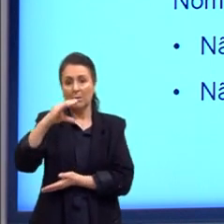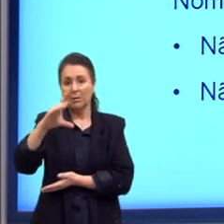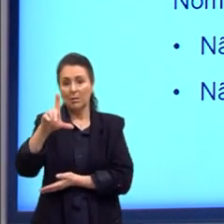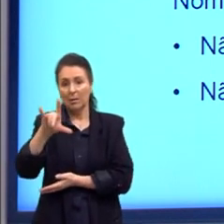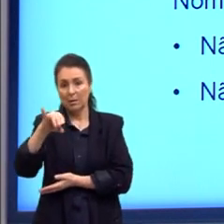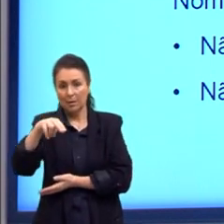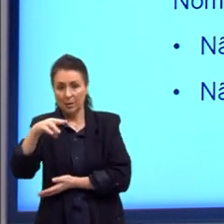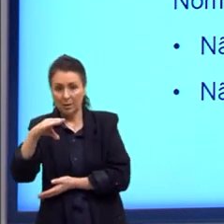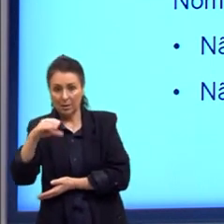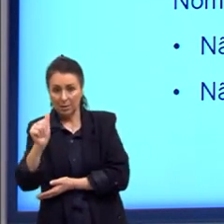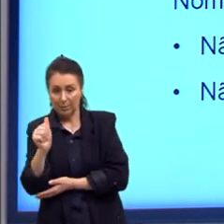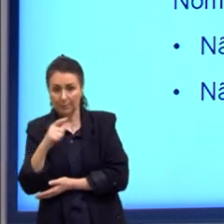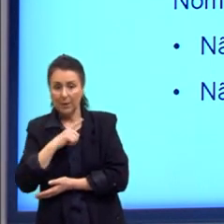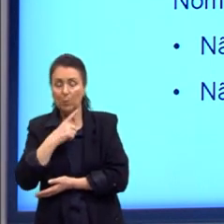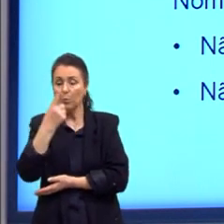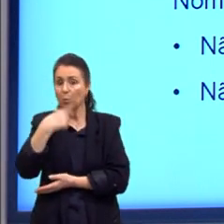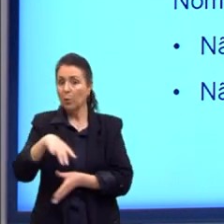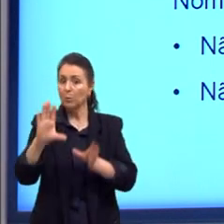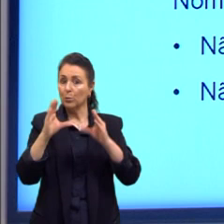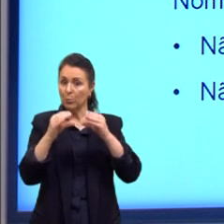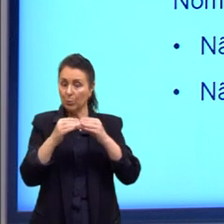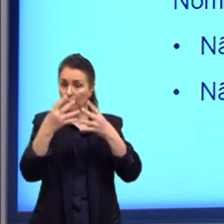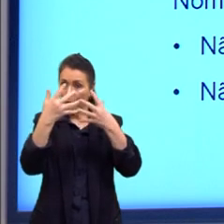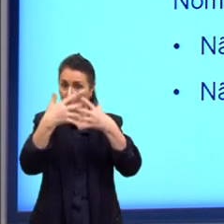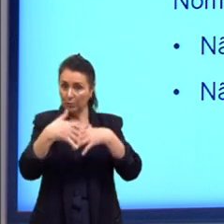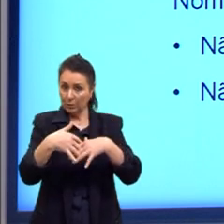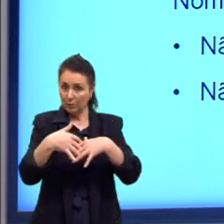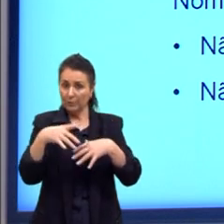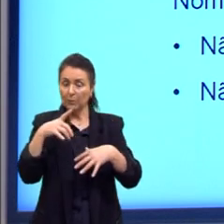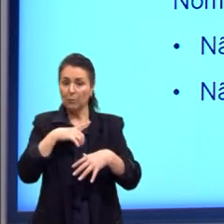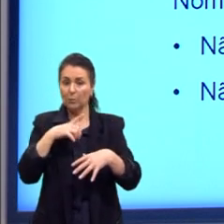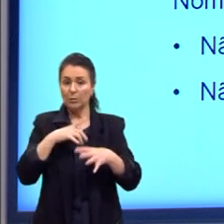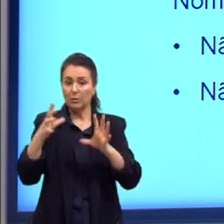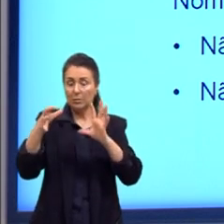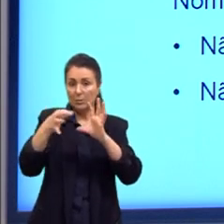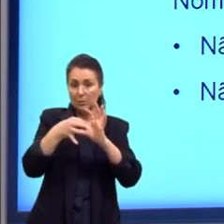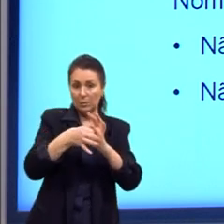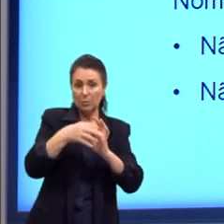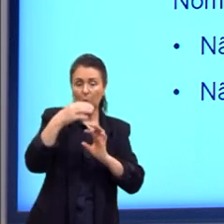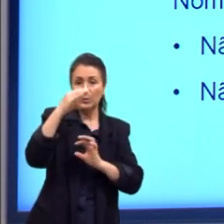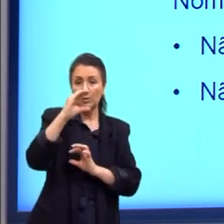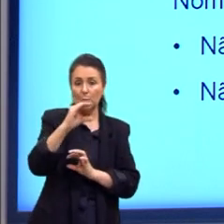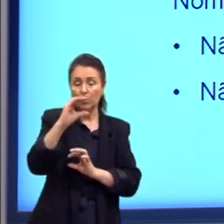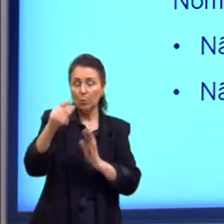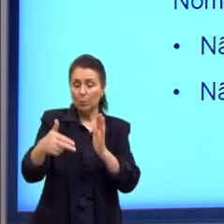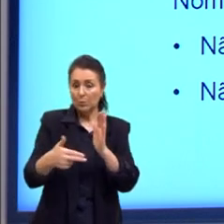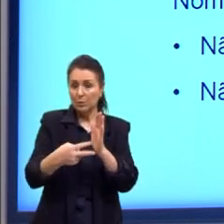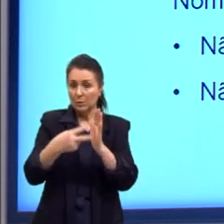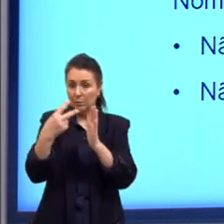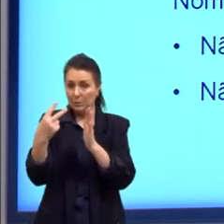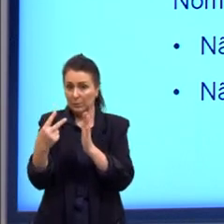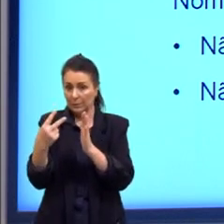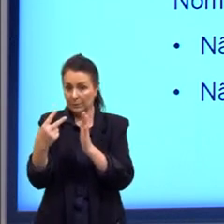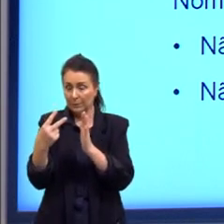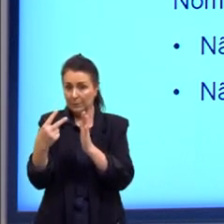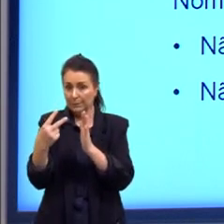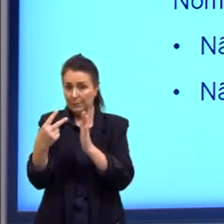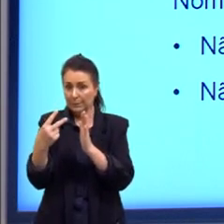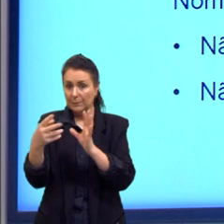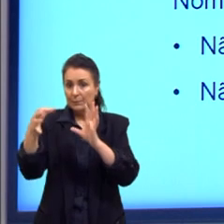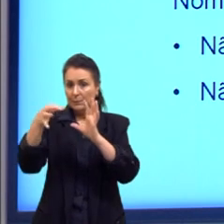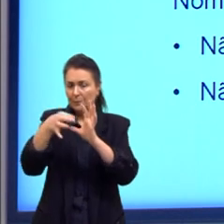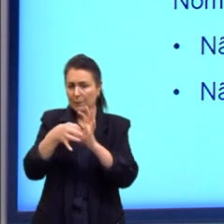outra função orgânica quando eu tiver uma carbonila ligado a um carbono secundário né que faz duas ligações aí com